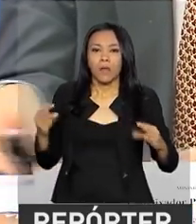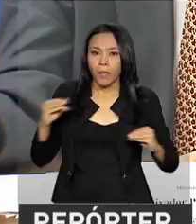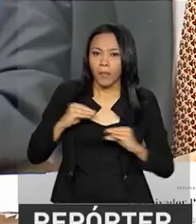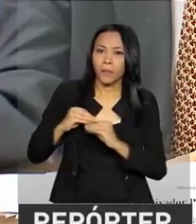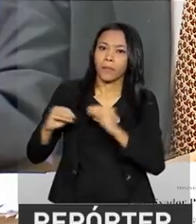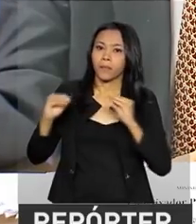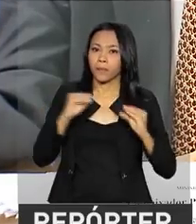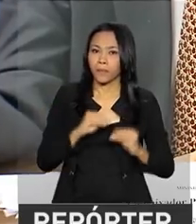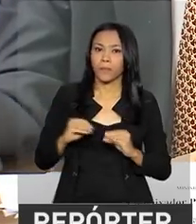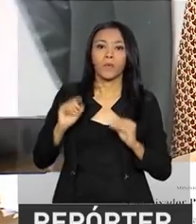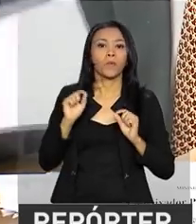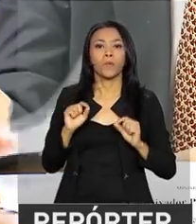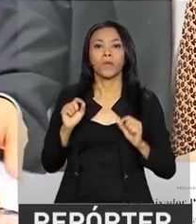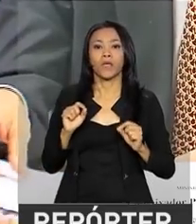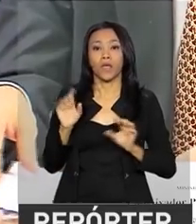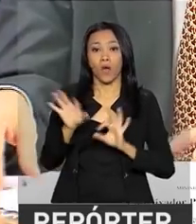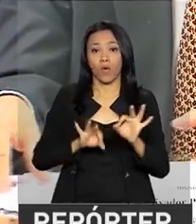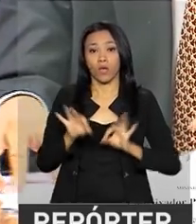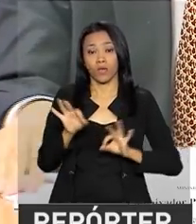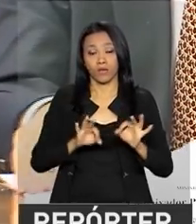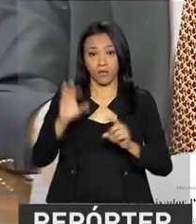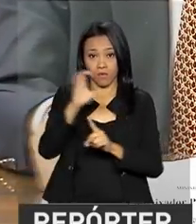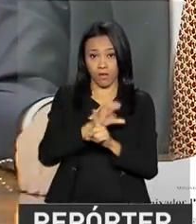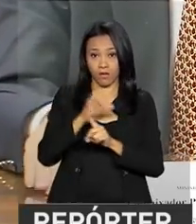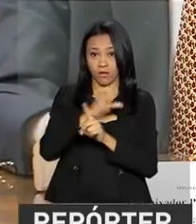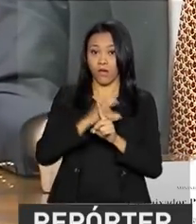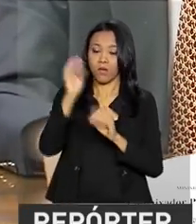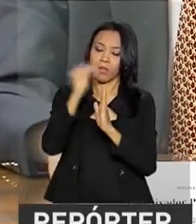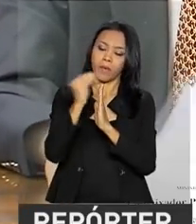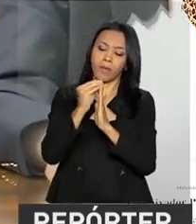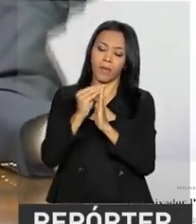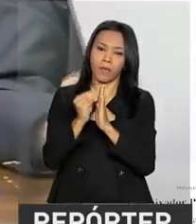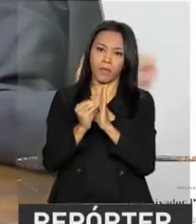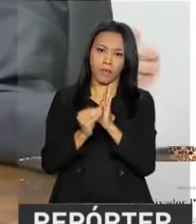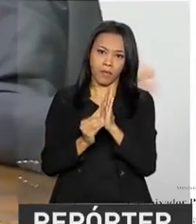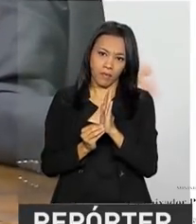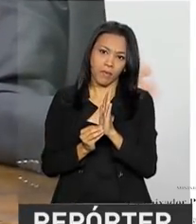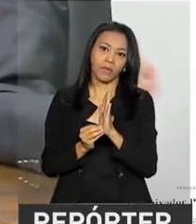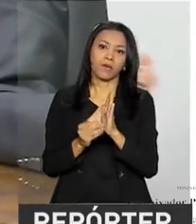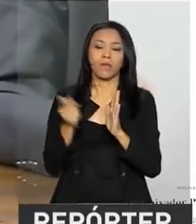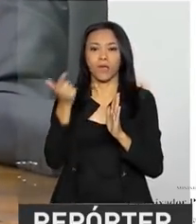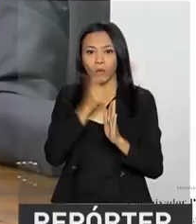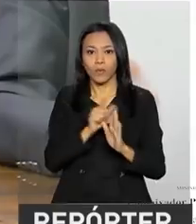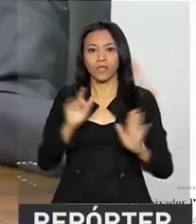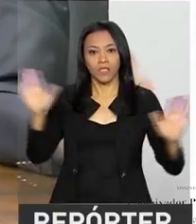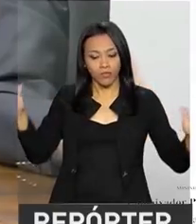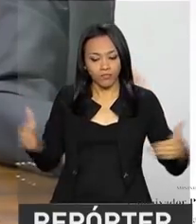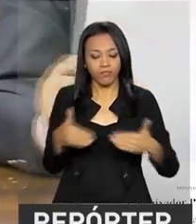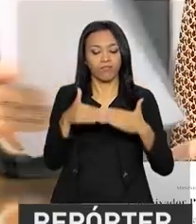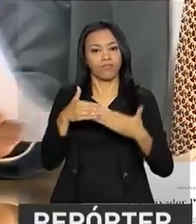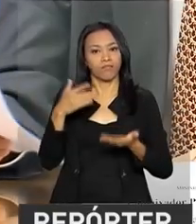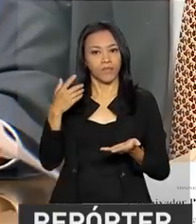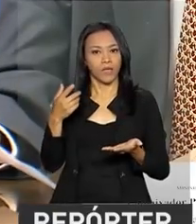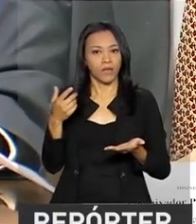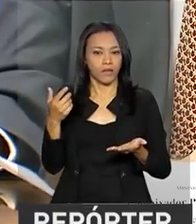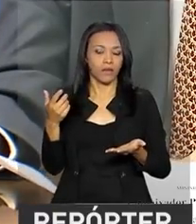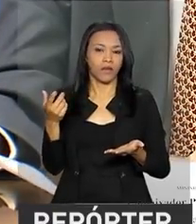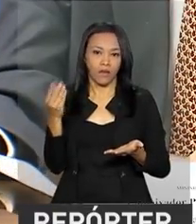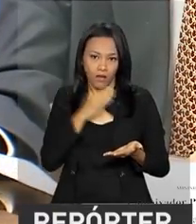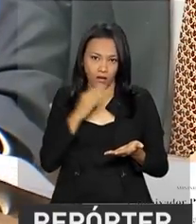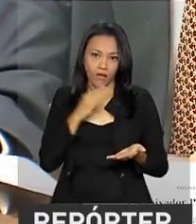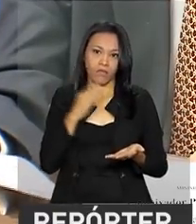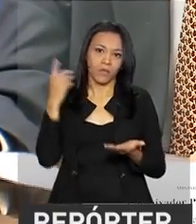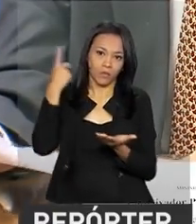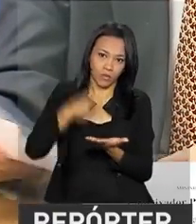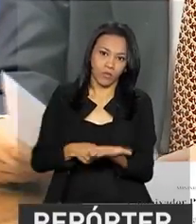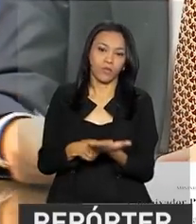montarem um calendário para se chegar a esse acordo político no curtíssimo prazo o que é isso